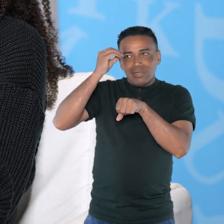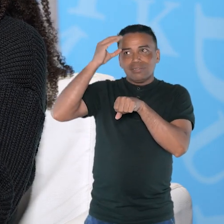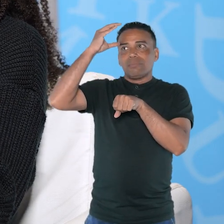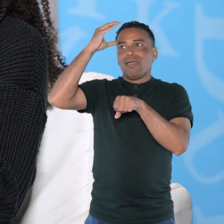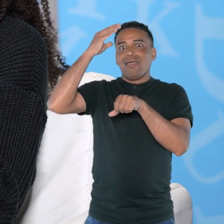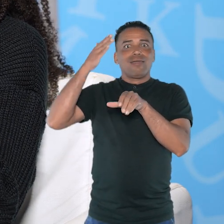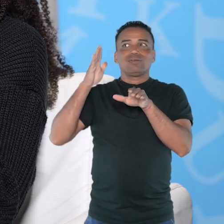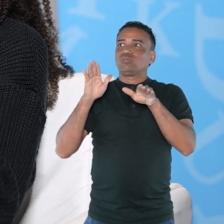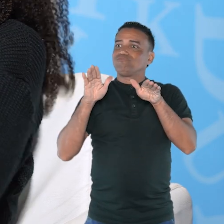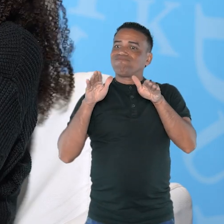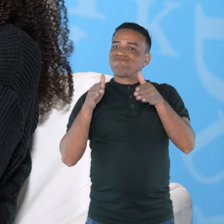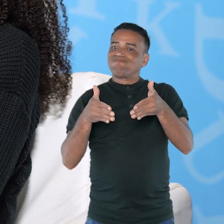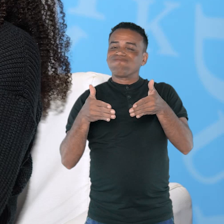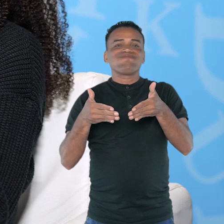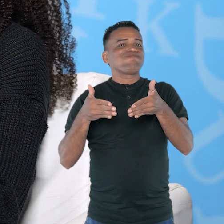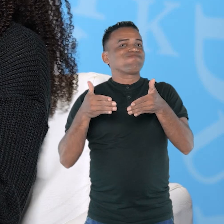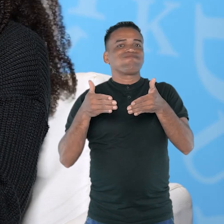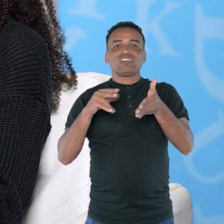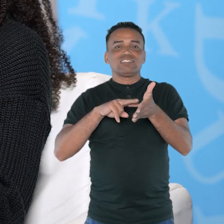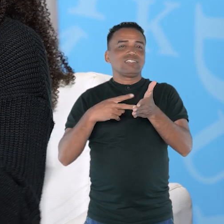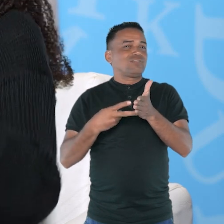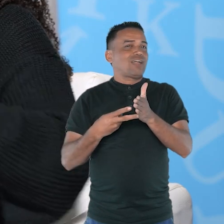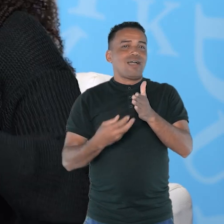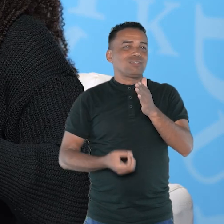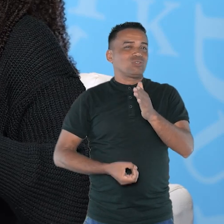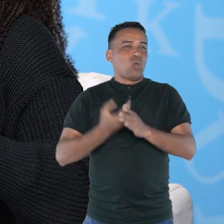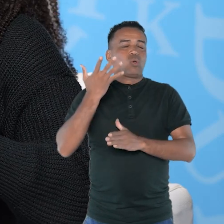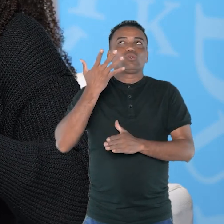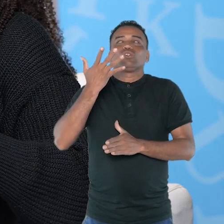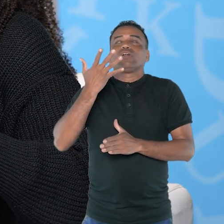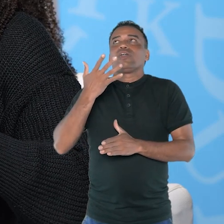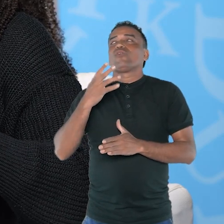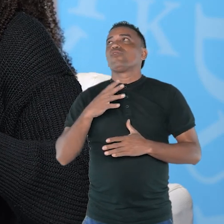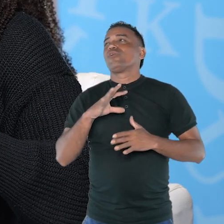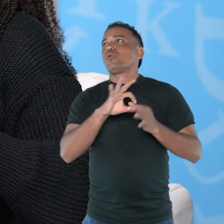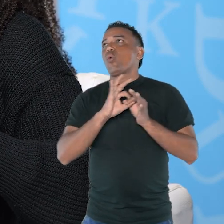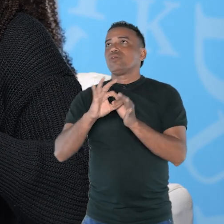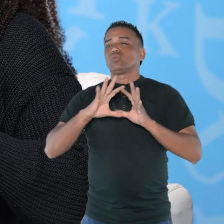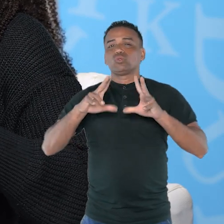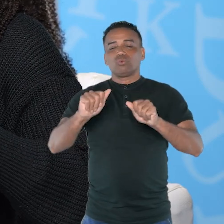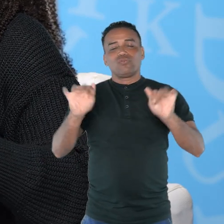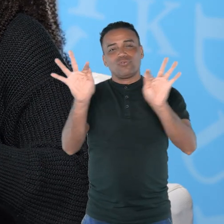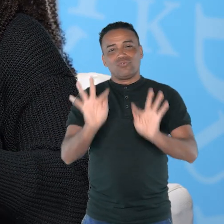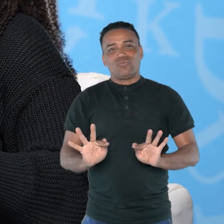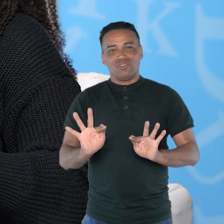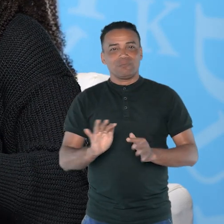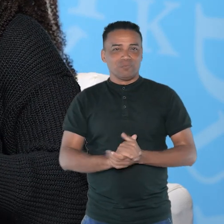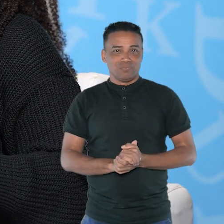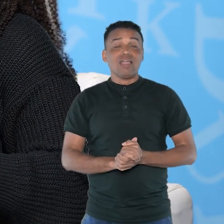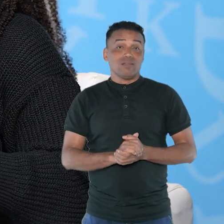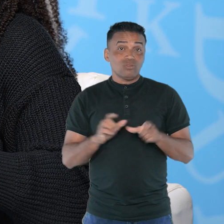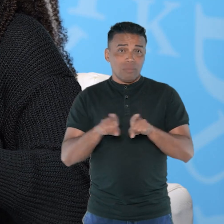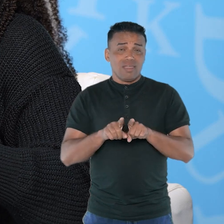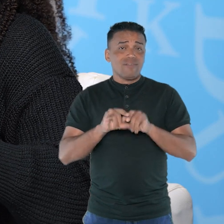que está fazendo sentido para todo mundo, que une todo mundo, eu fico muito feliz. E, assim, algo que eu falo também